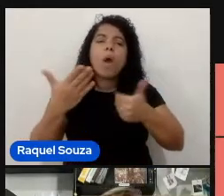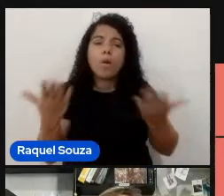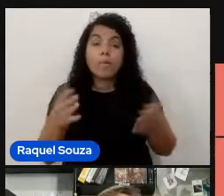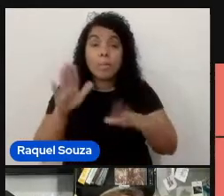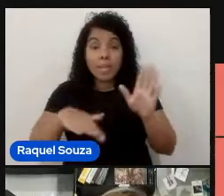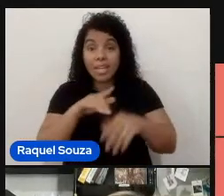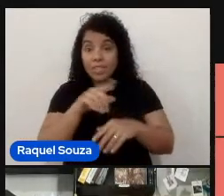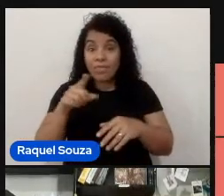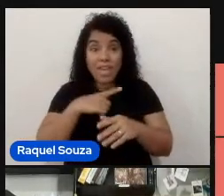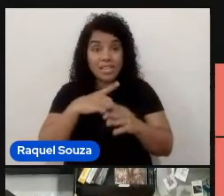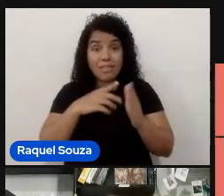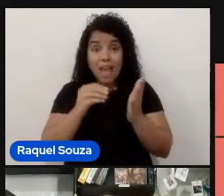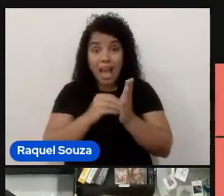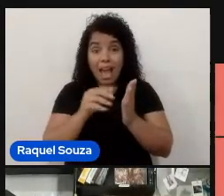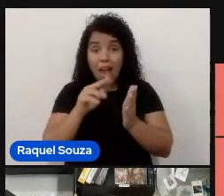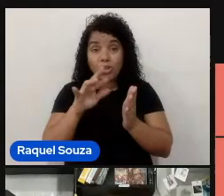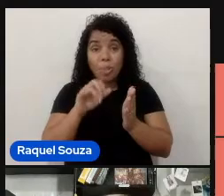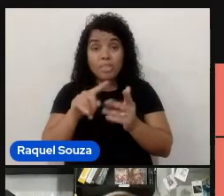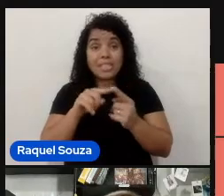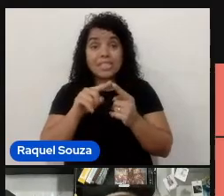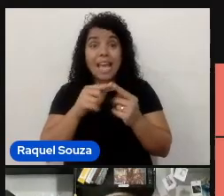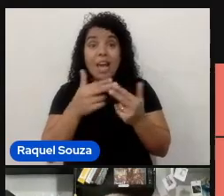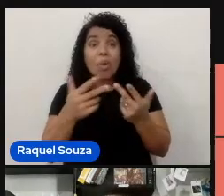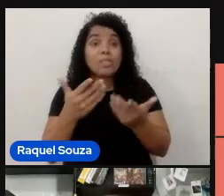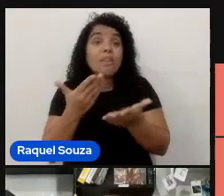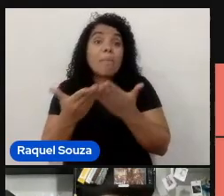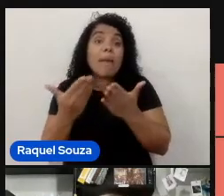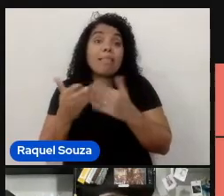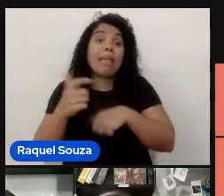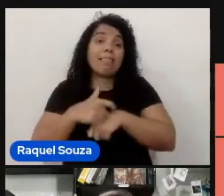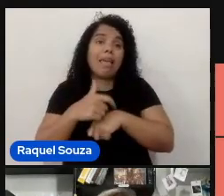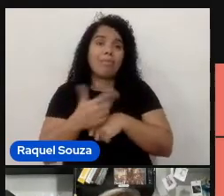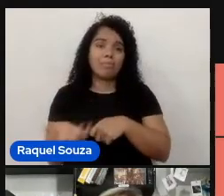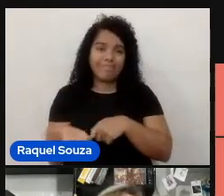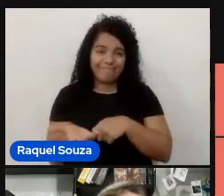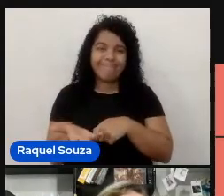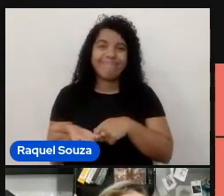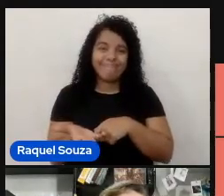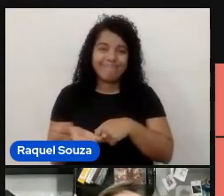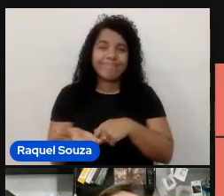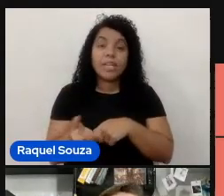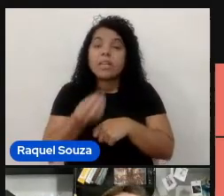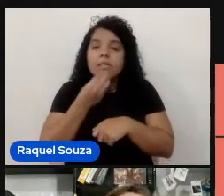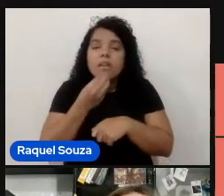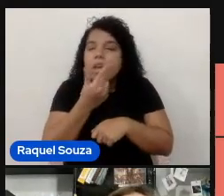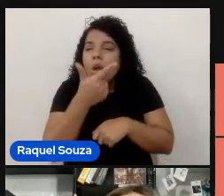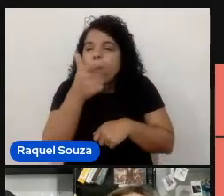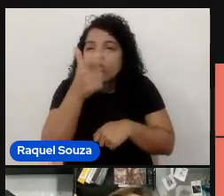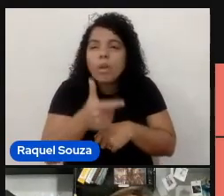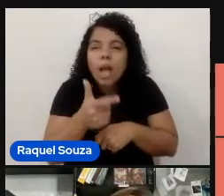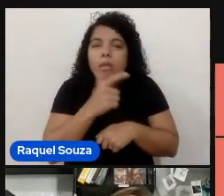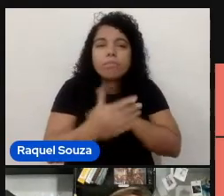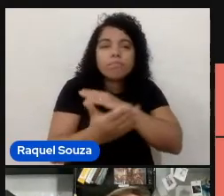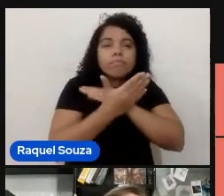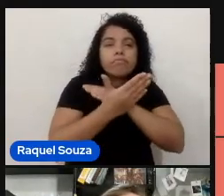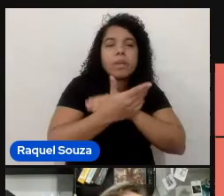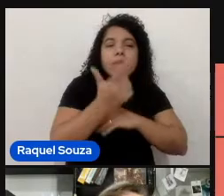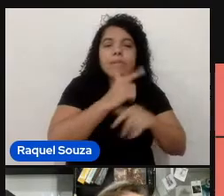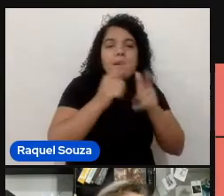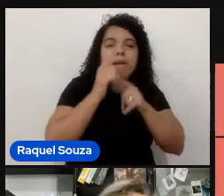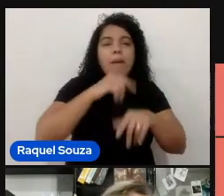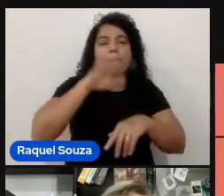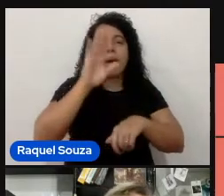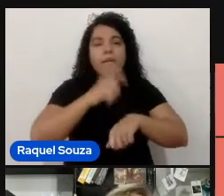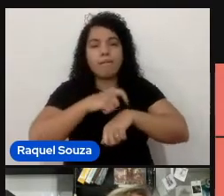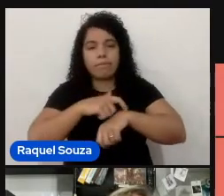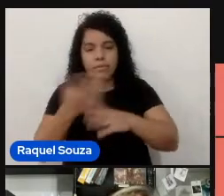estar perdendo tempo automatizando, onde é algo que a gente não precisa estar fazendo automação, que é, às vezes, um percurso que a gente